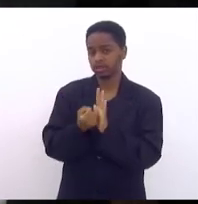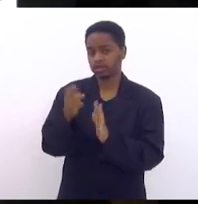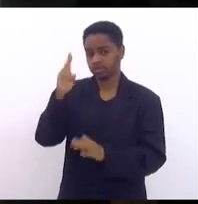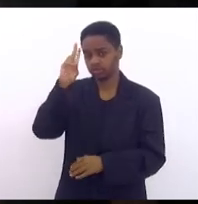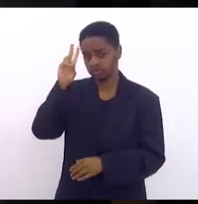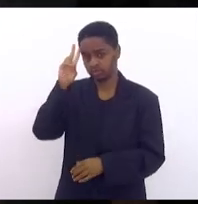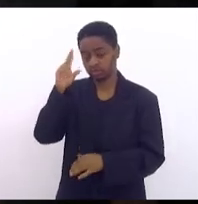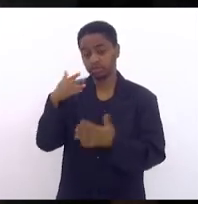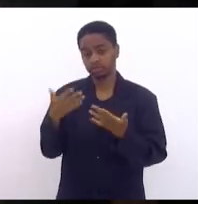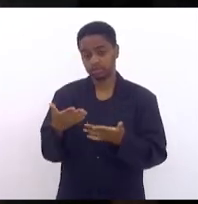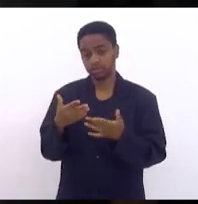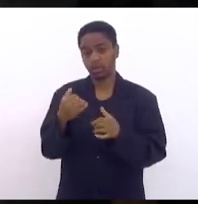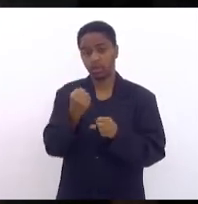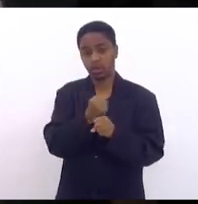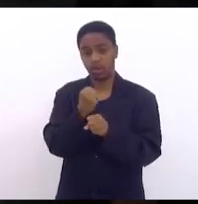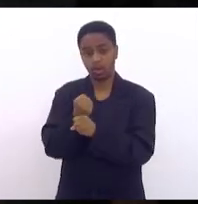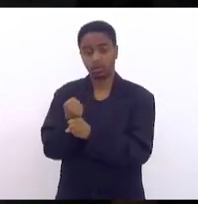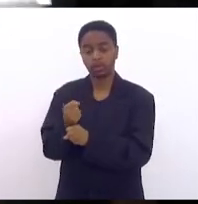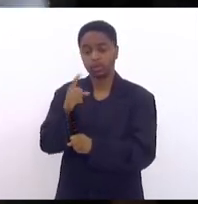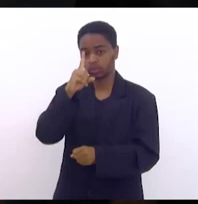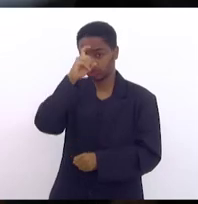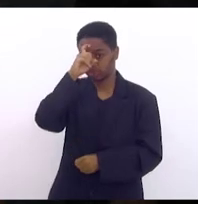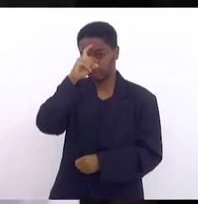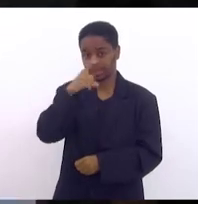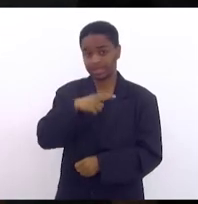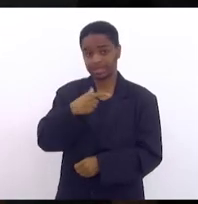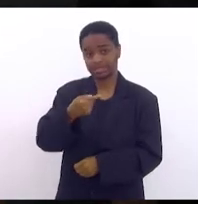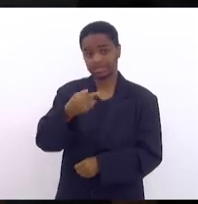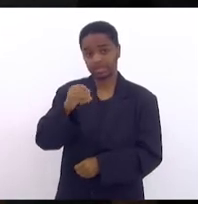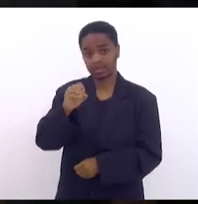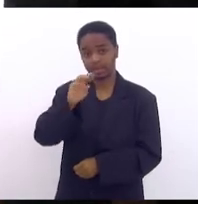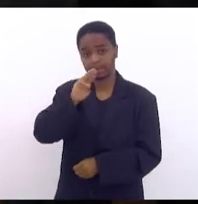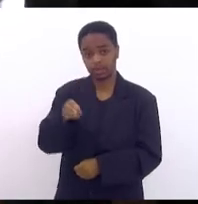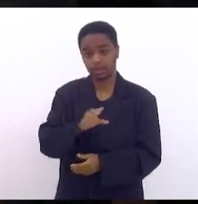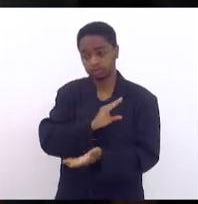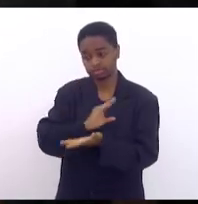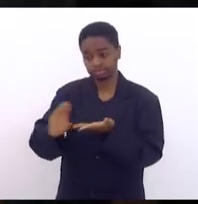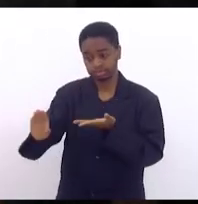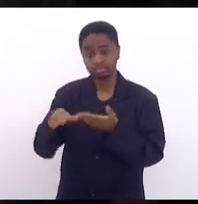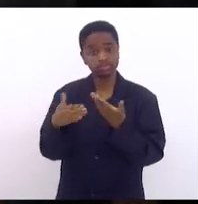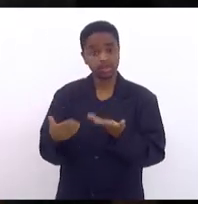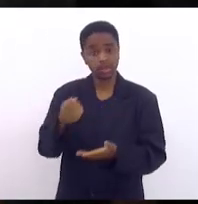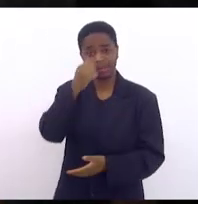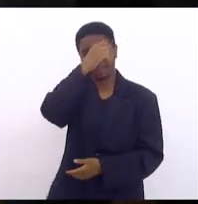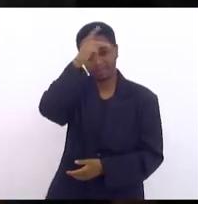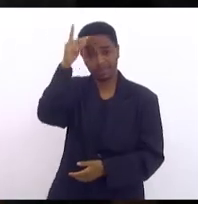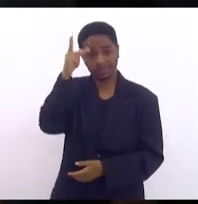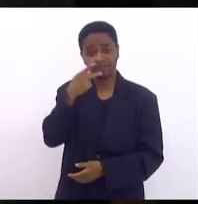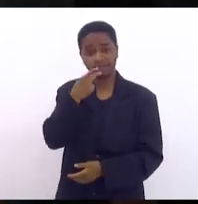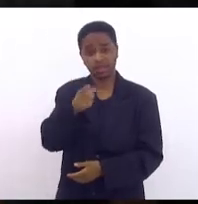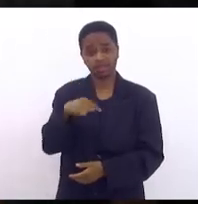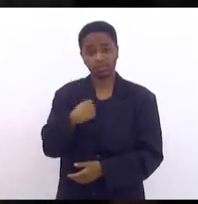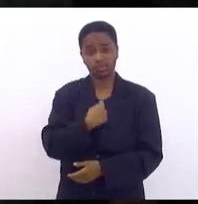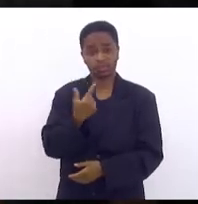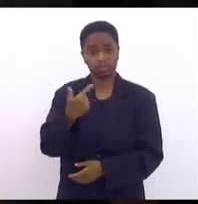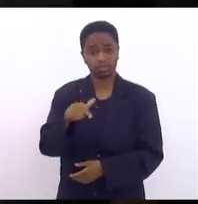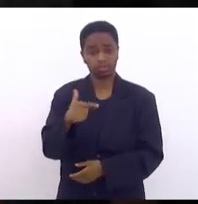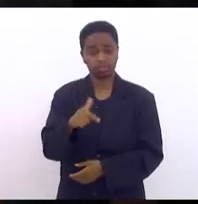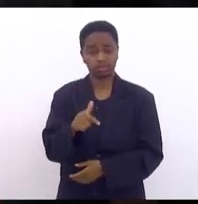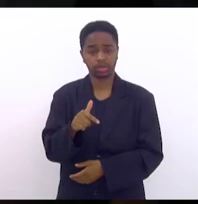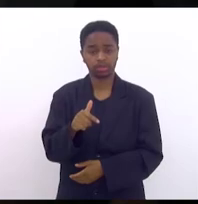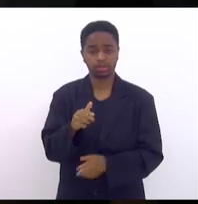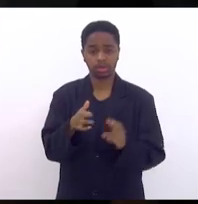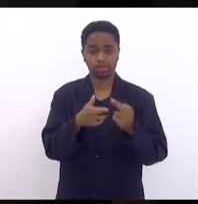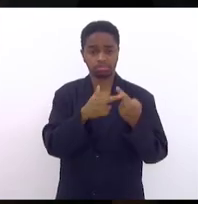reforma do hospital HGG, mais de 70 milhões aportados pelo Estado. E o prefeito tem a audácia de dizer que nós não temos